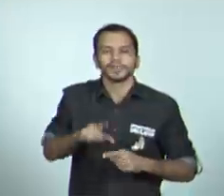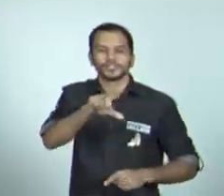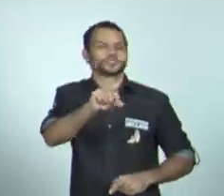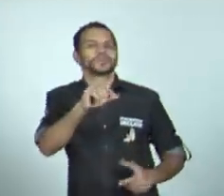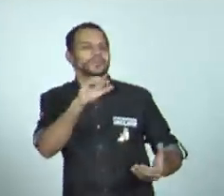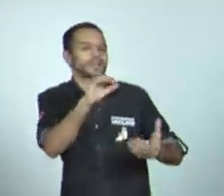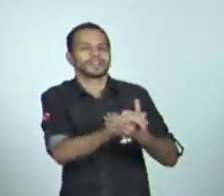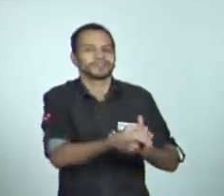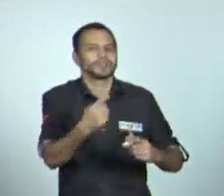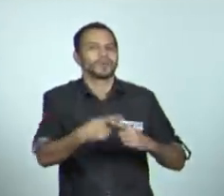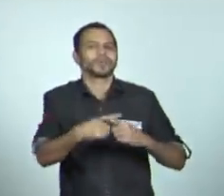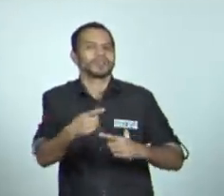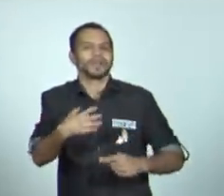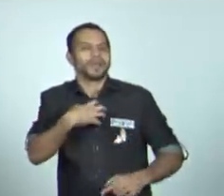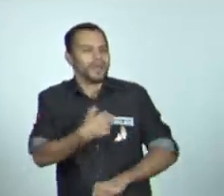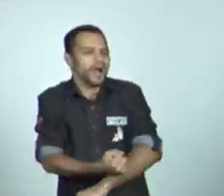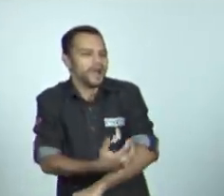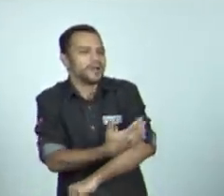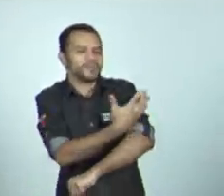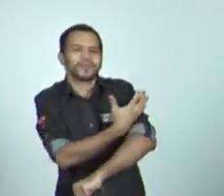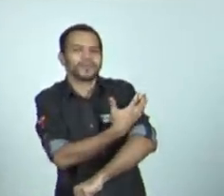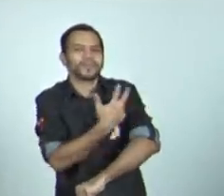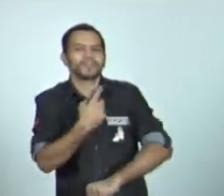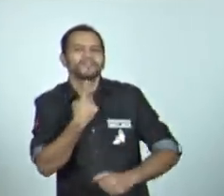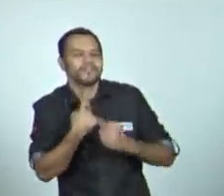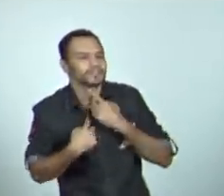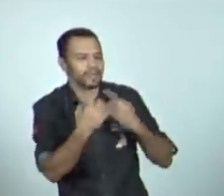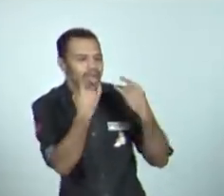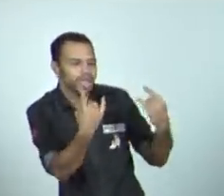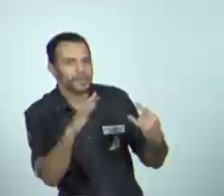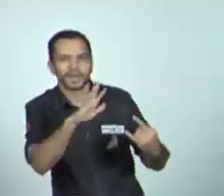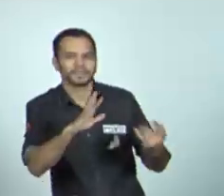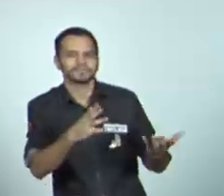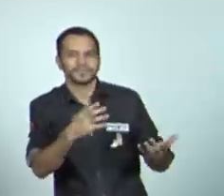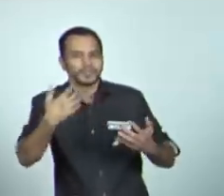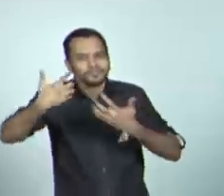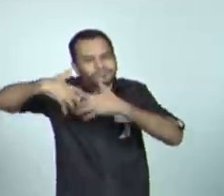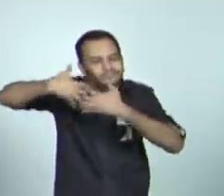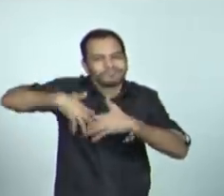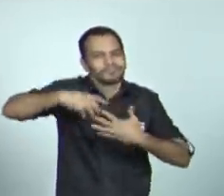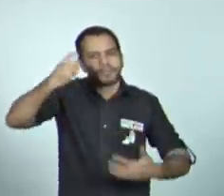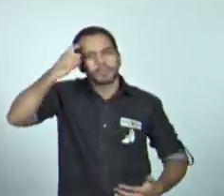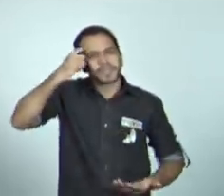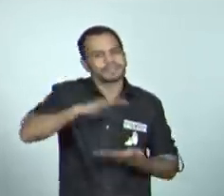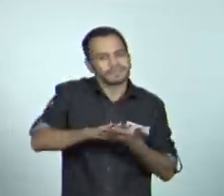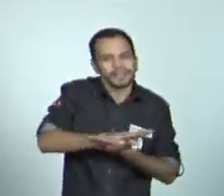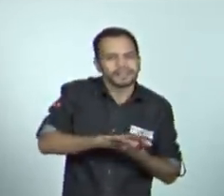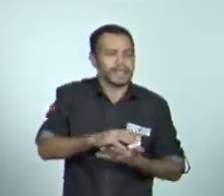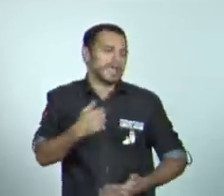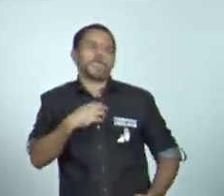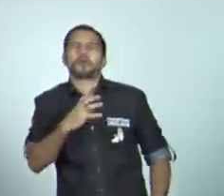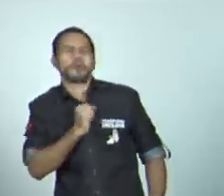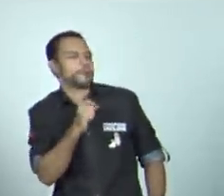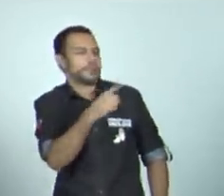casamento só pela emoção só pelo desejo e não com a razão e aí eu amo